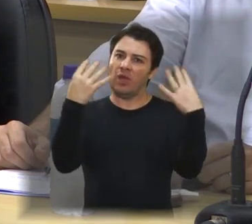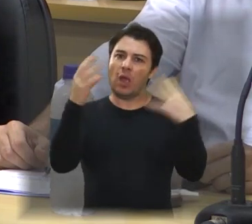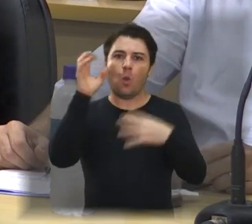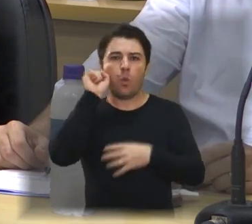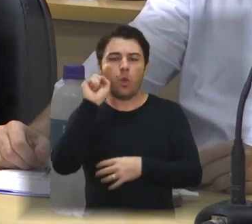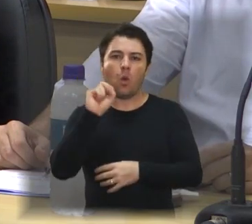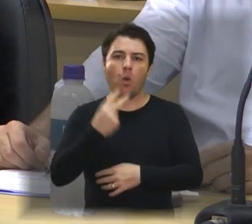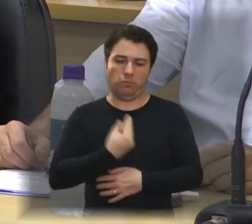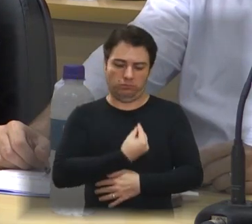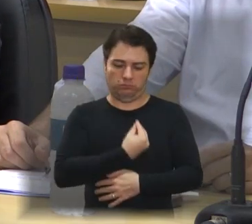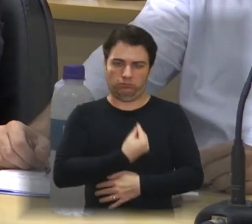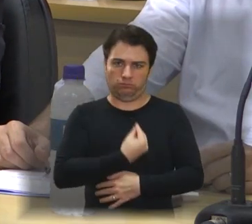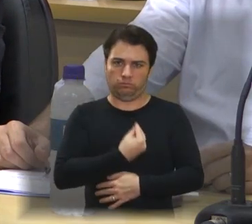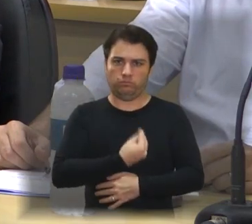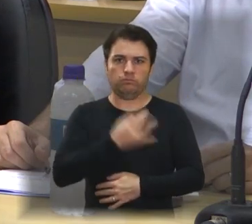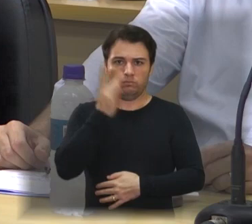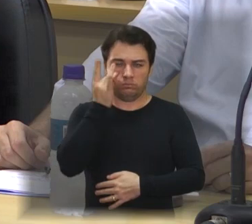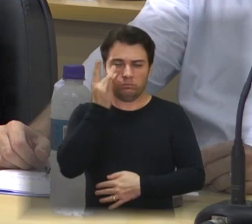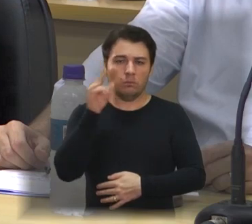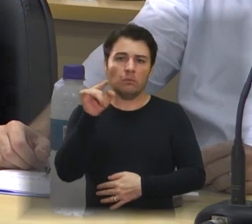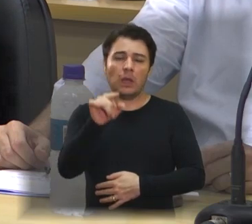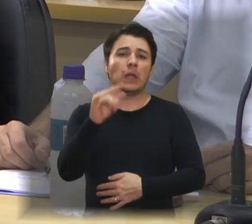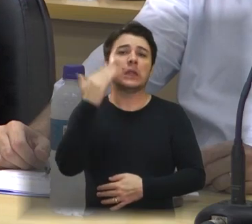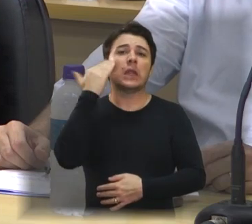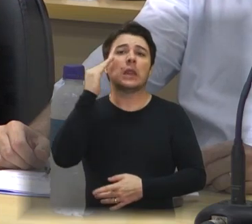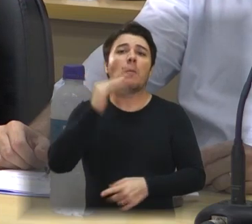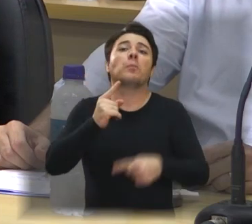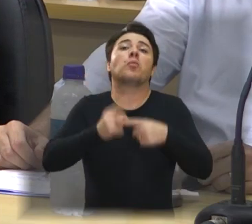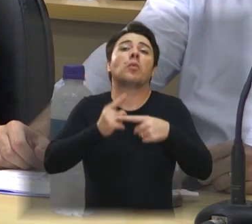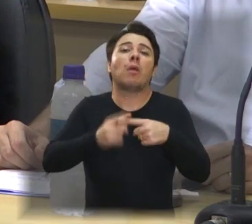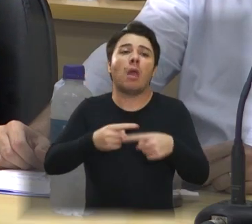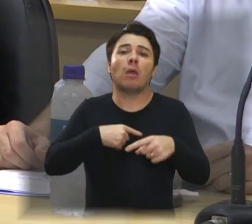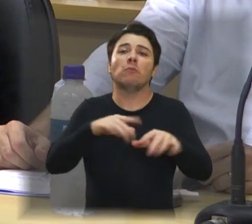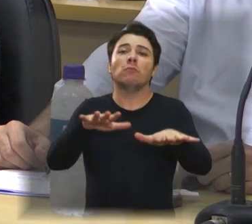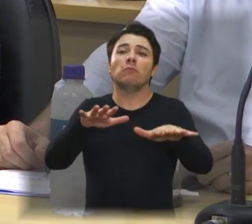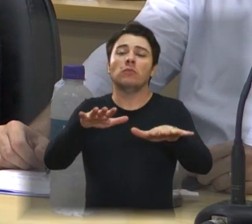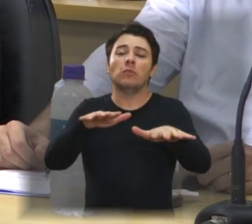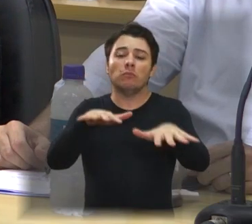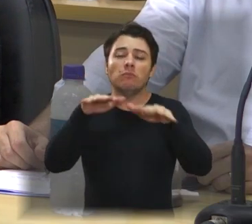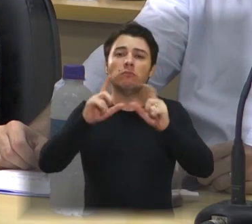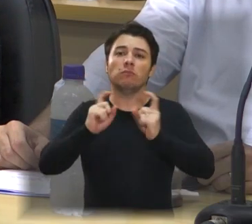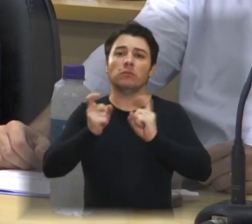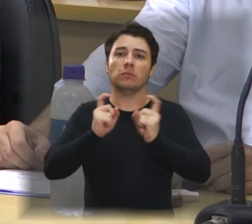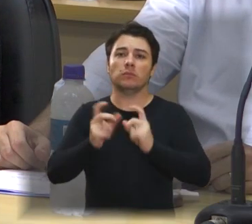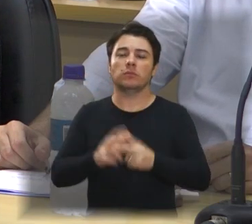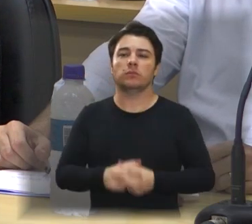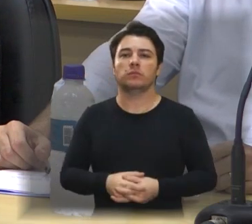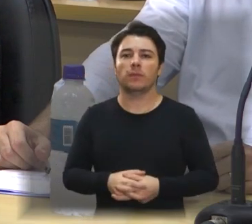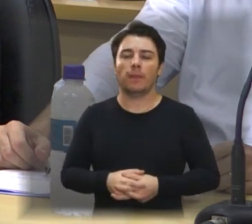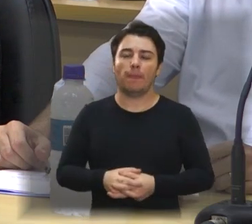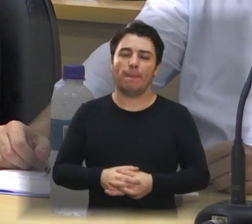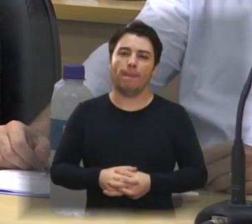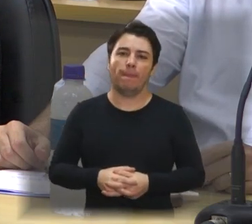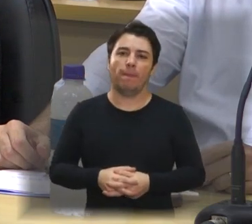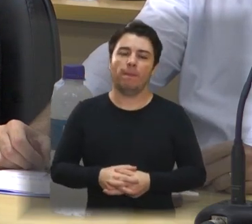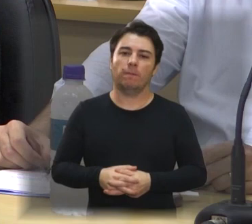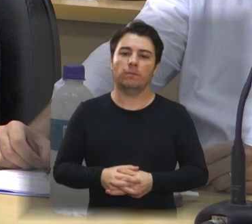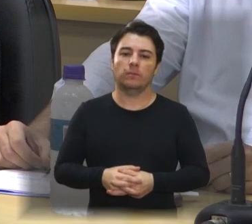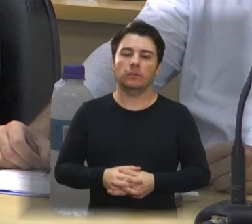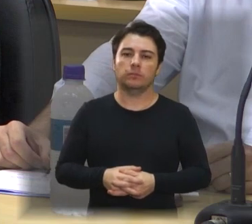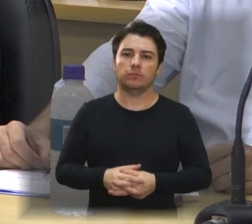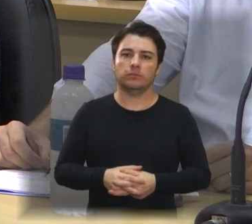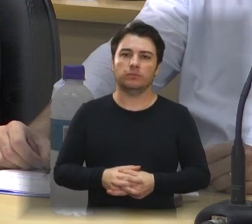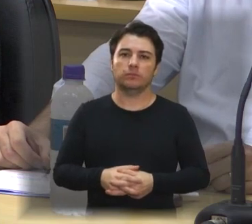as esquentar presente entendeu o motivo desse desse chamado e até chegarmos a essa audiência